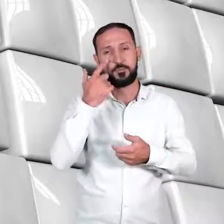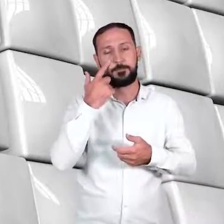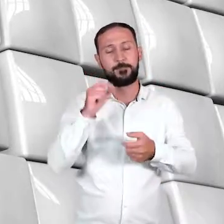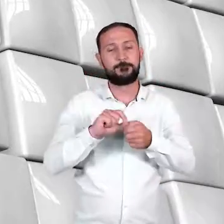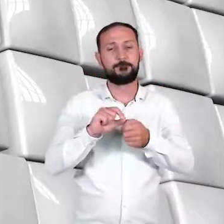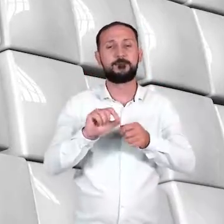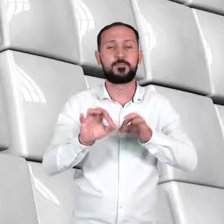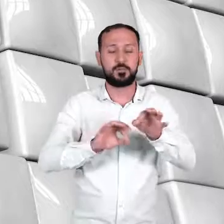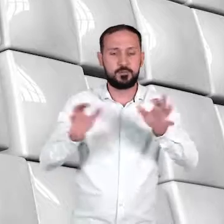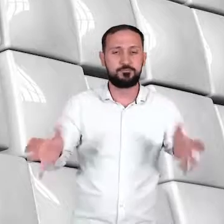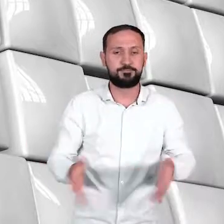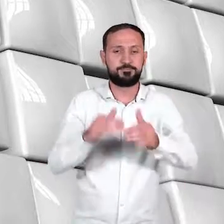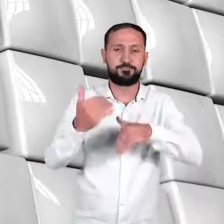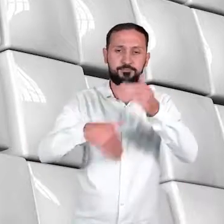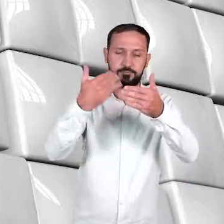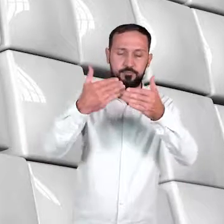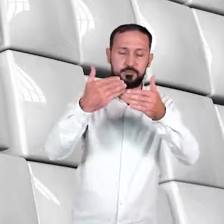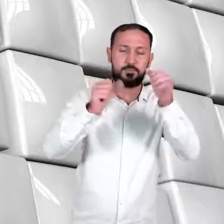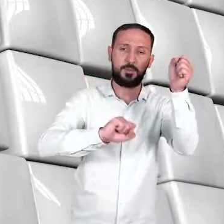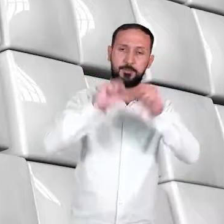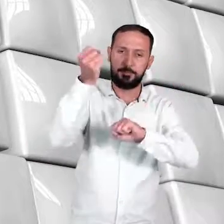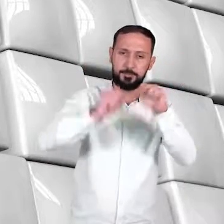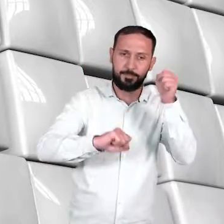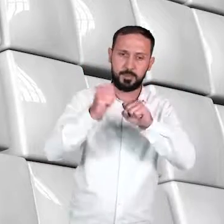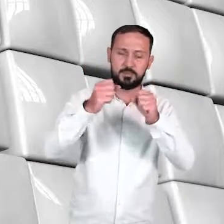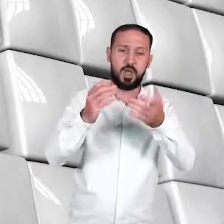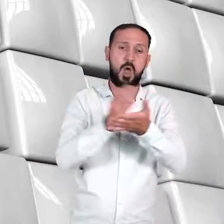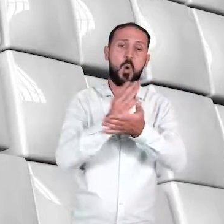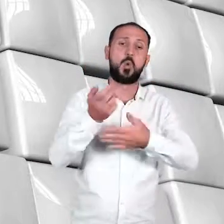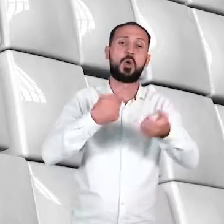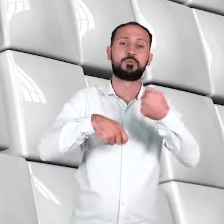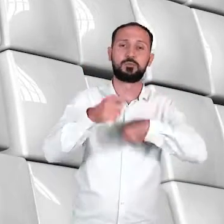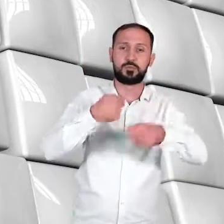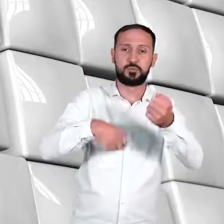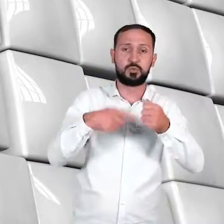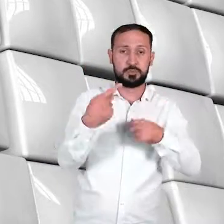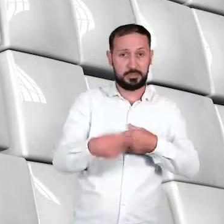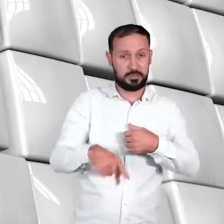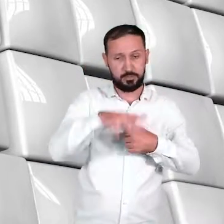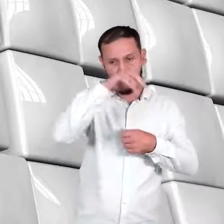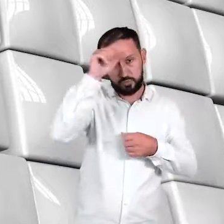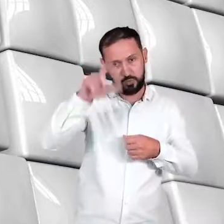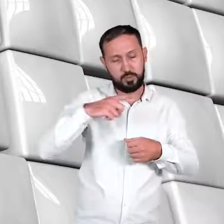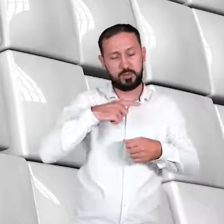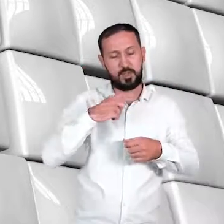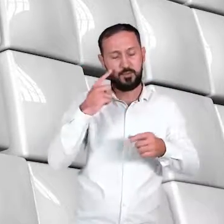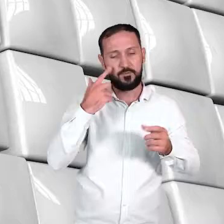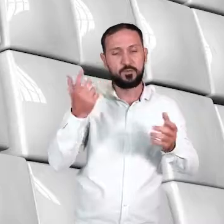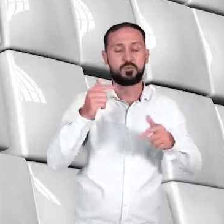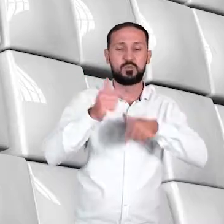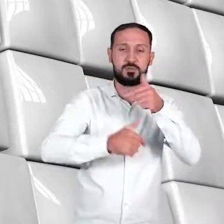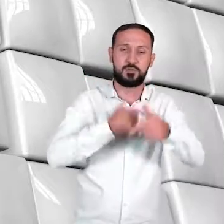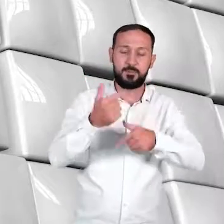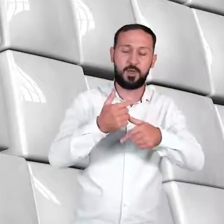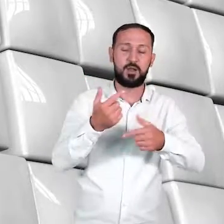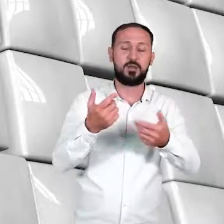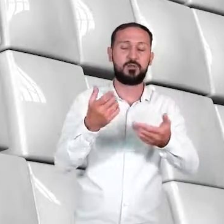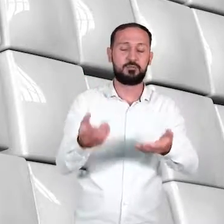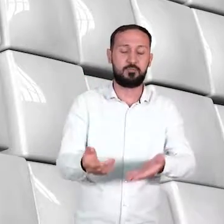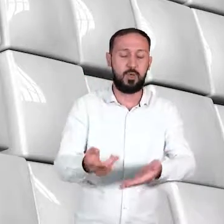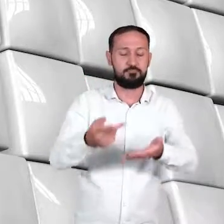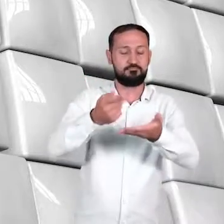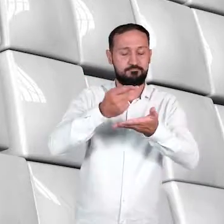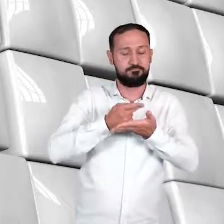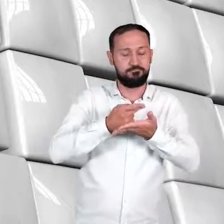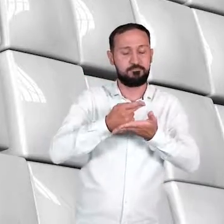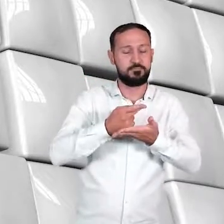pelo desenvolvimento de empresas, administradores sul-mato-grossenses tiveram sua atuação reconhecida com a entrega da